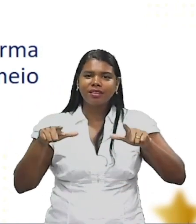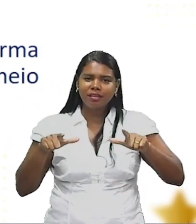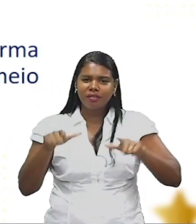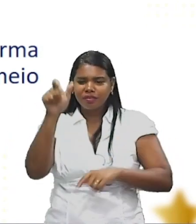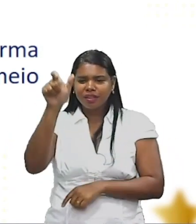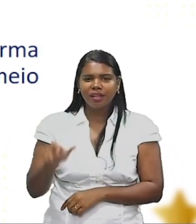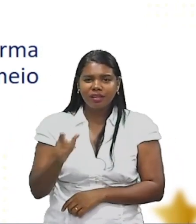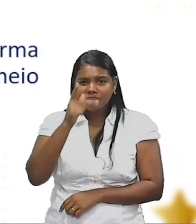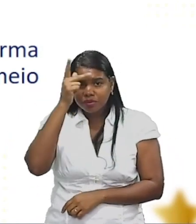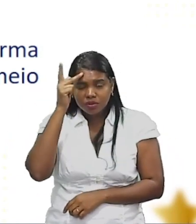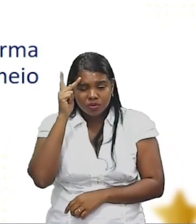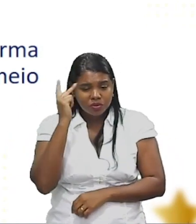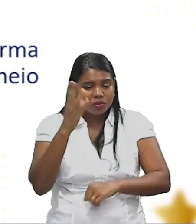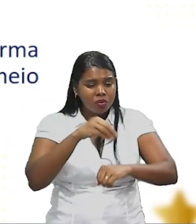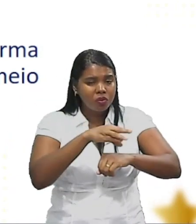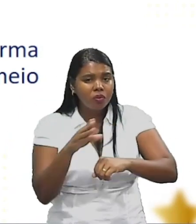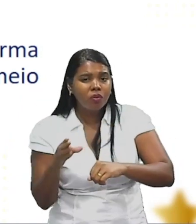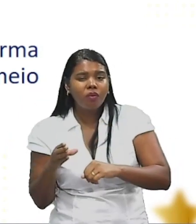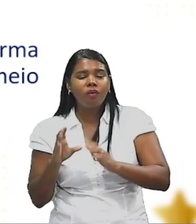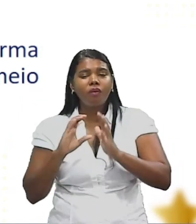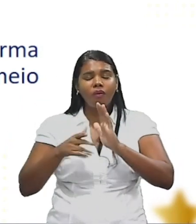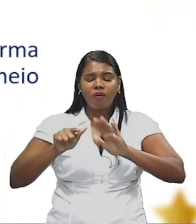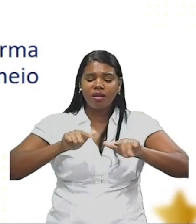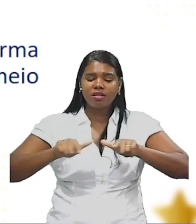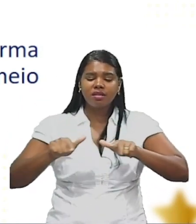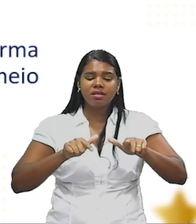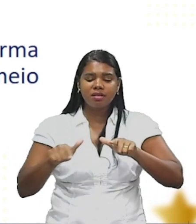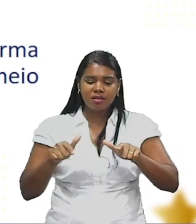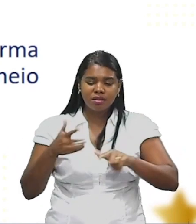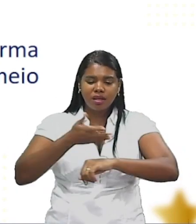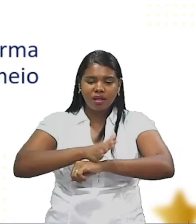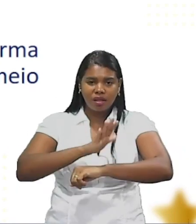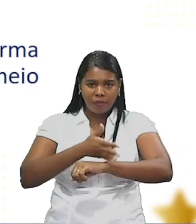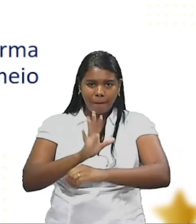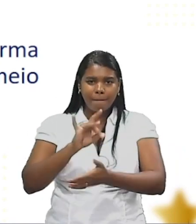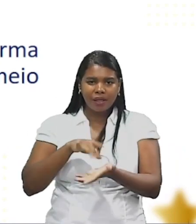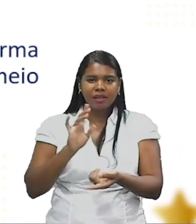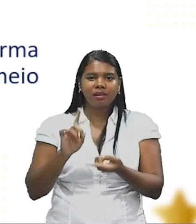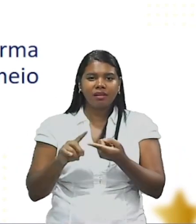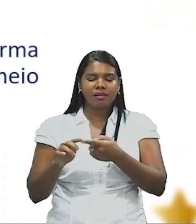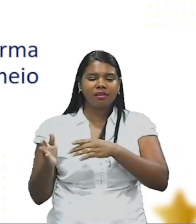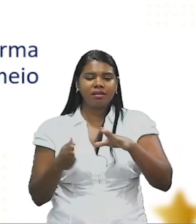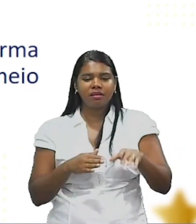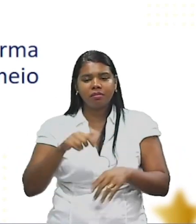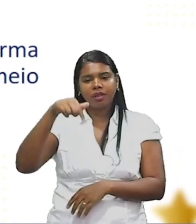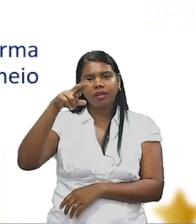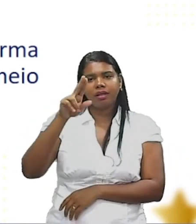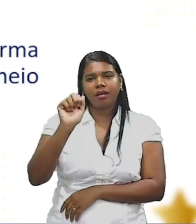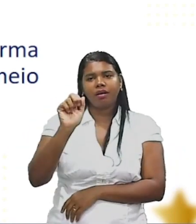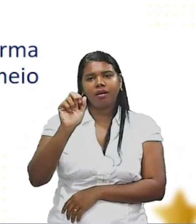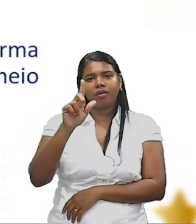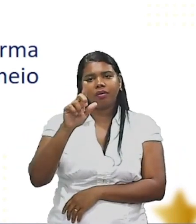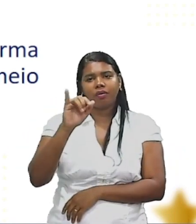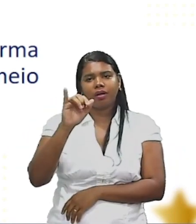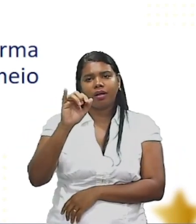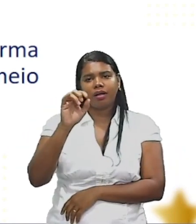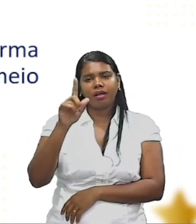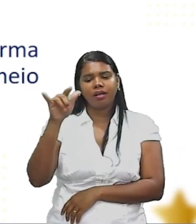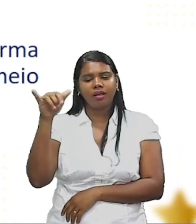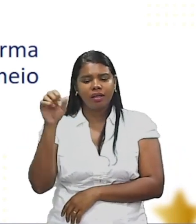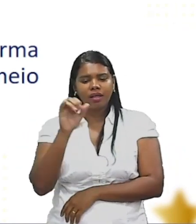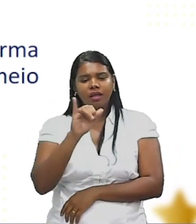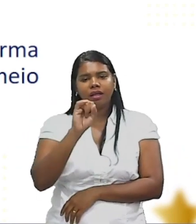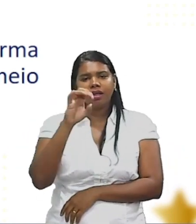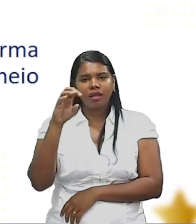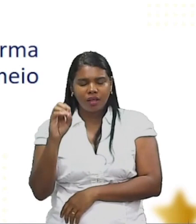cliente, para seus parceiros, em que você trabalha com a prática da qualidade. Mas eu gostaria de ressaltar normas ISO